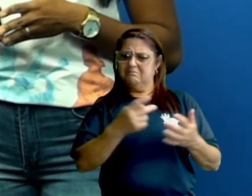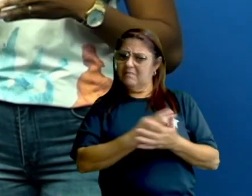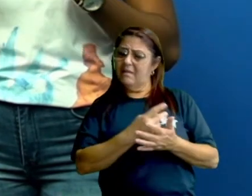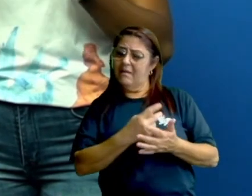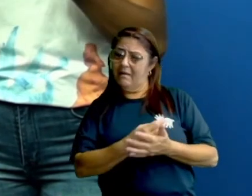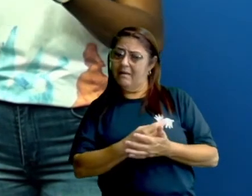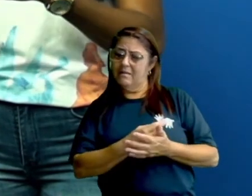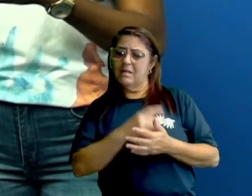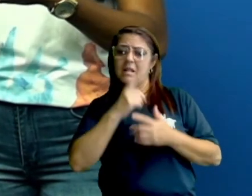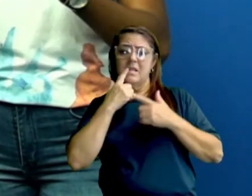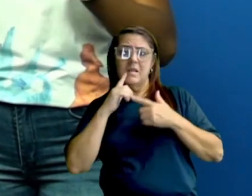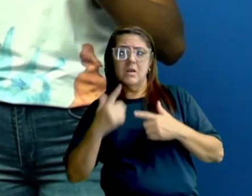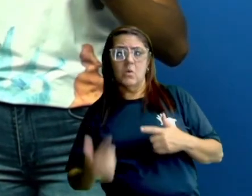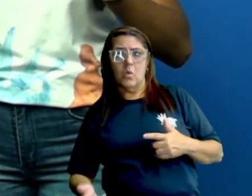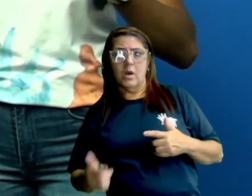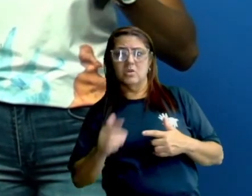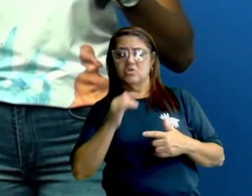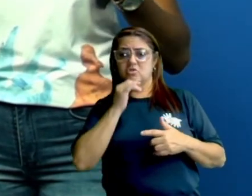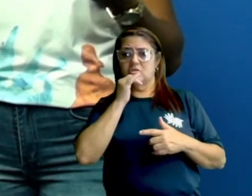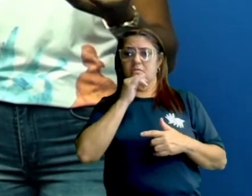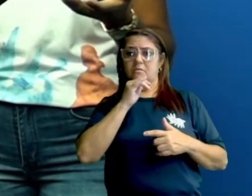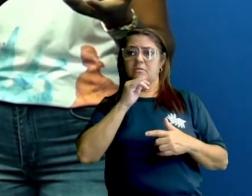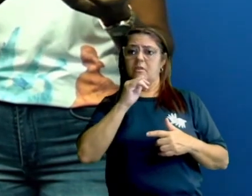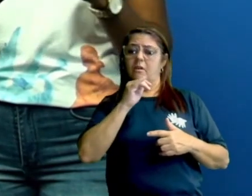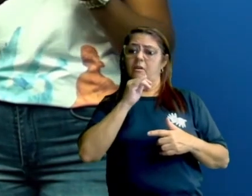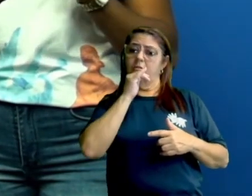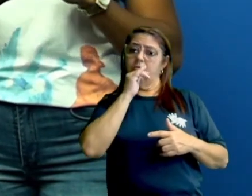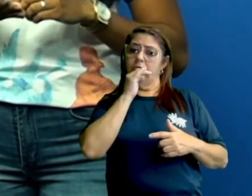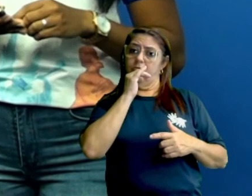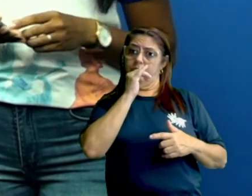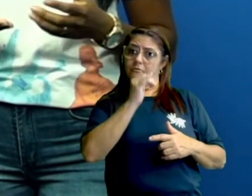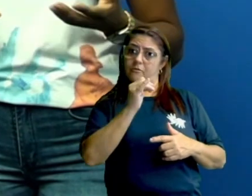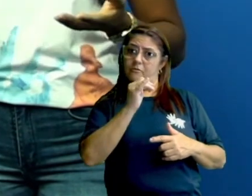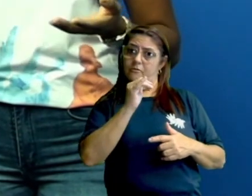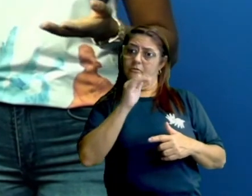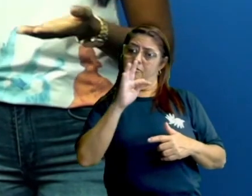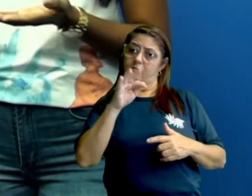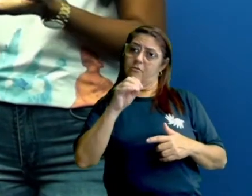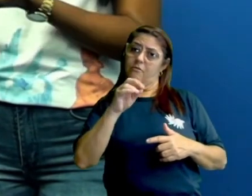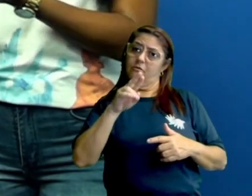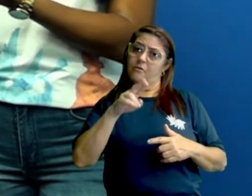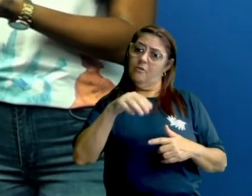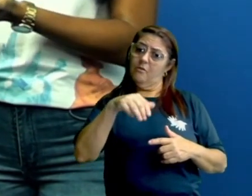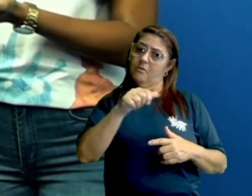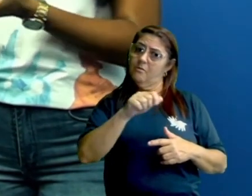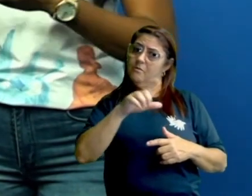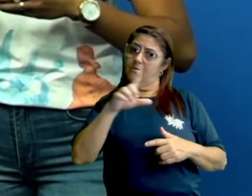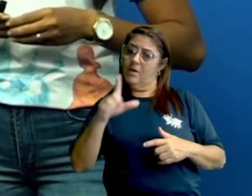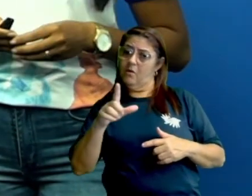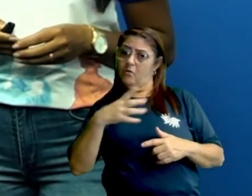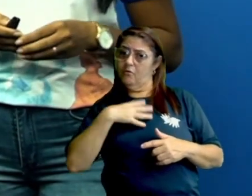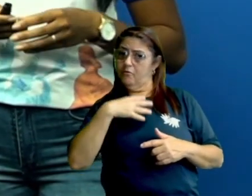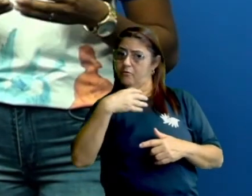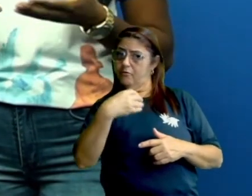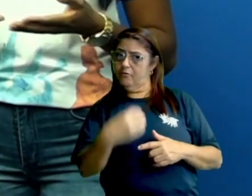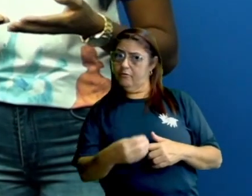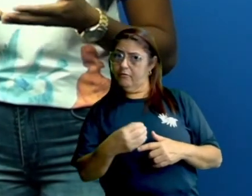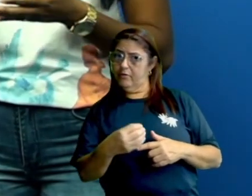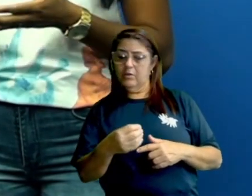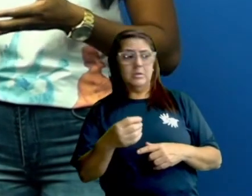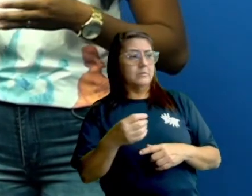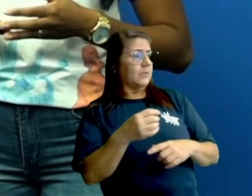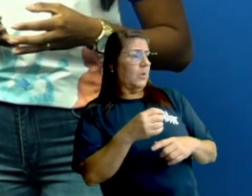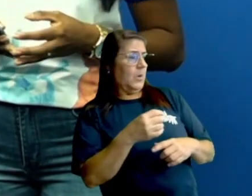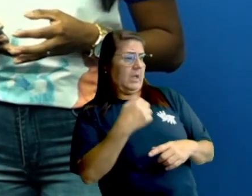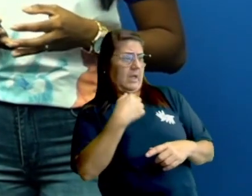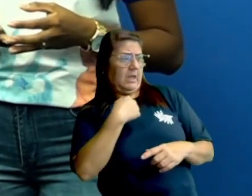linguagem? Então, a linguagem formal ficou mais para os pais nesse caso aí. E a informal, mais para o garoto